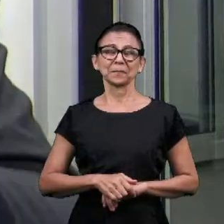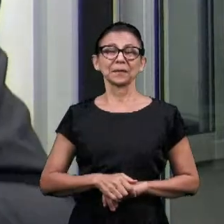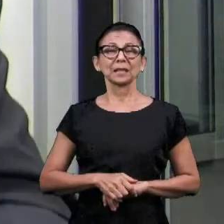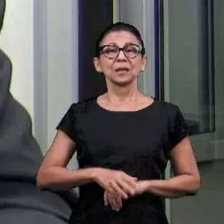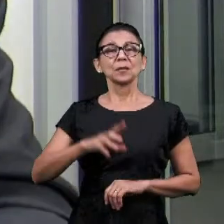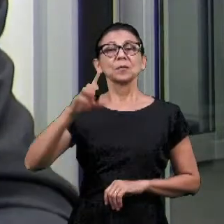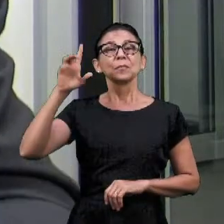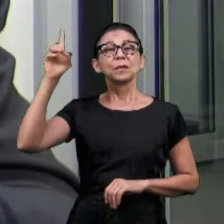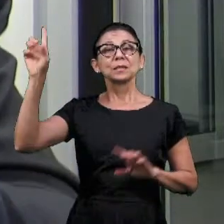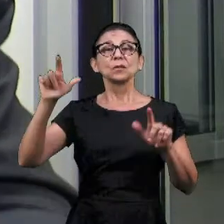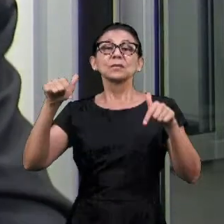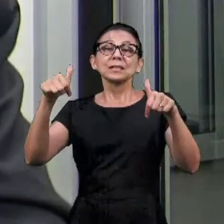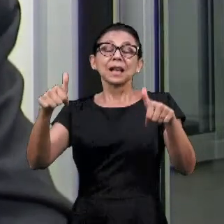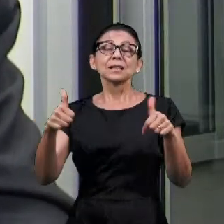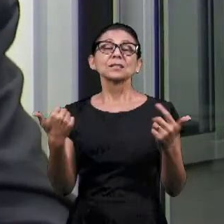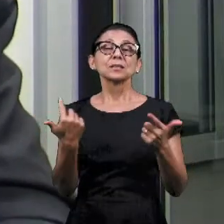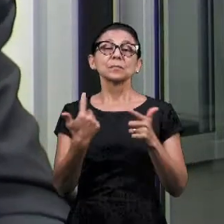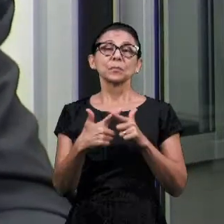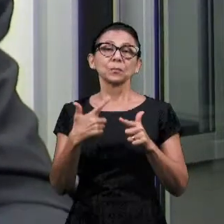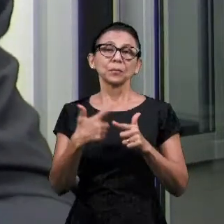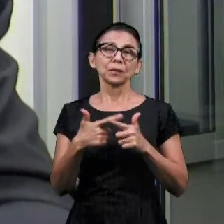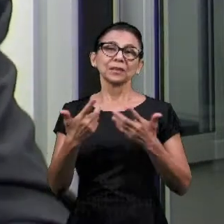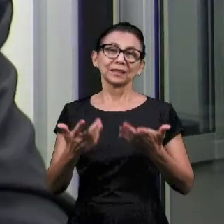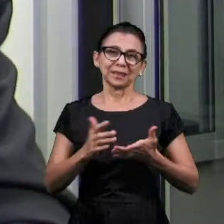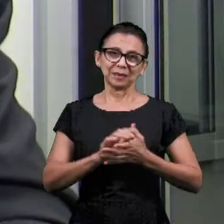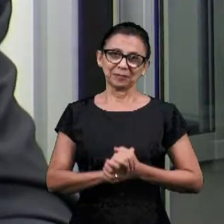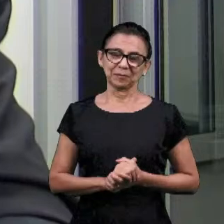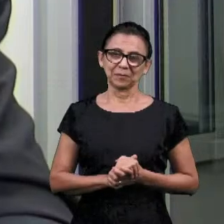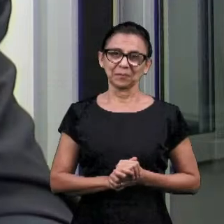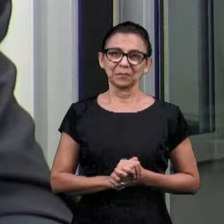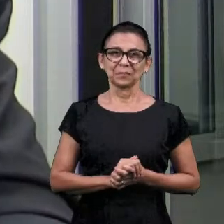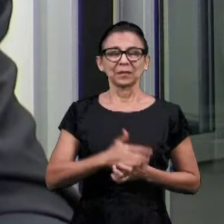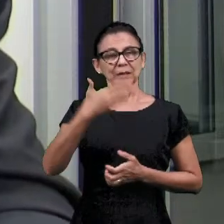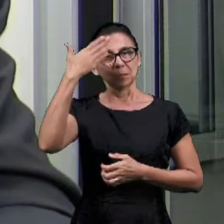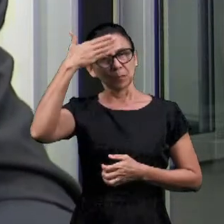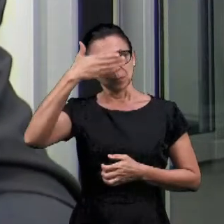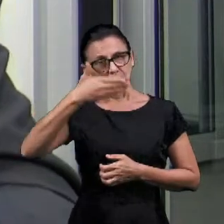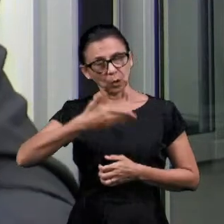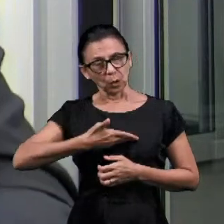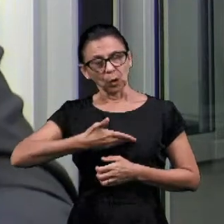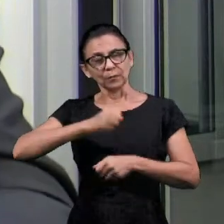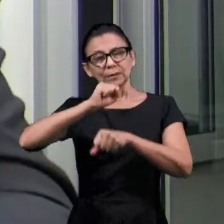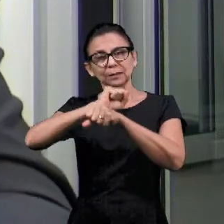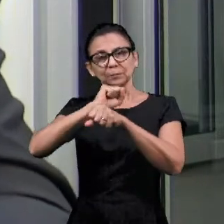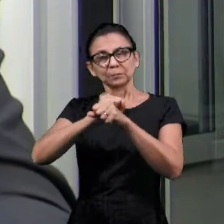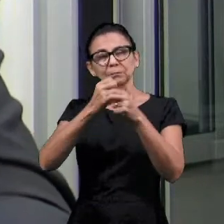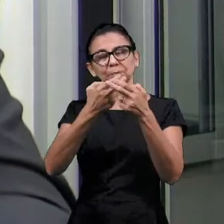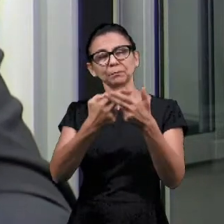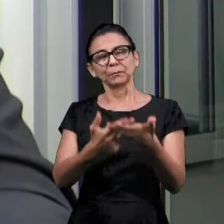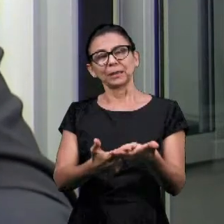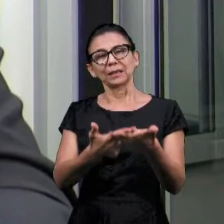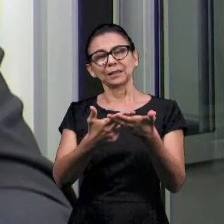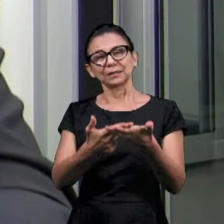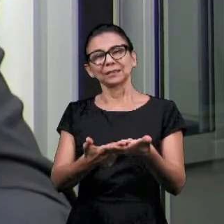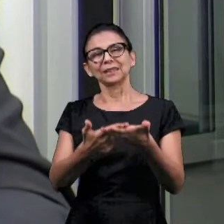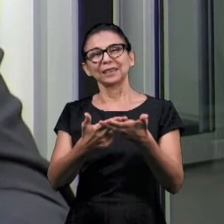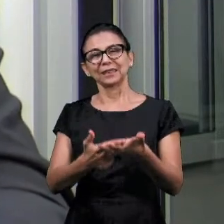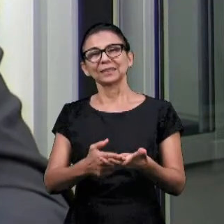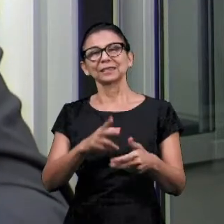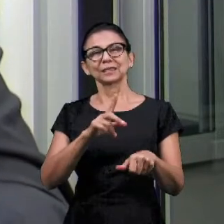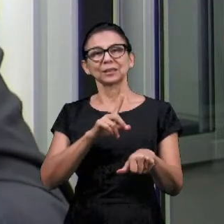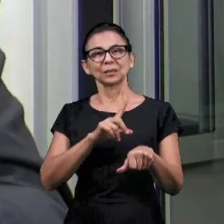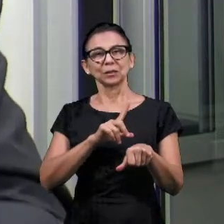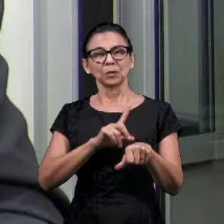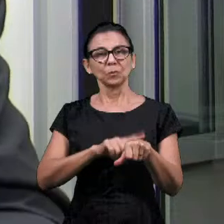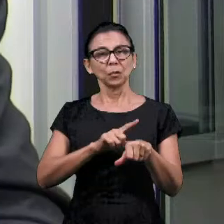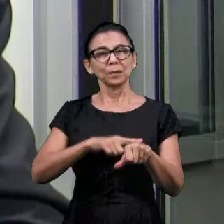a capacidade que ele tem de saber esperar o tempo de Deus, né? O Senhor está querendo provar isso nele. E